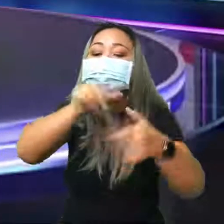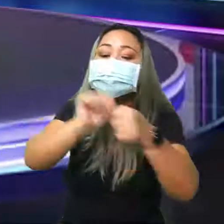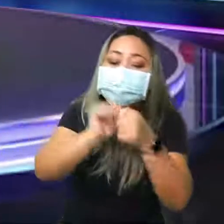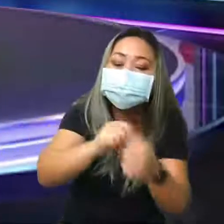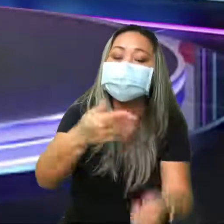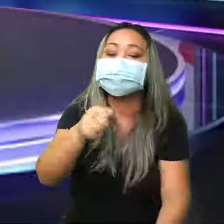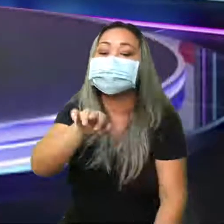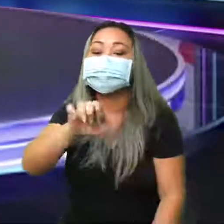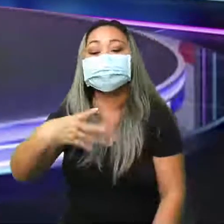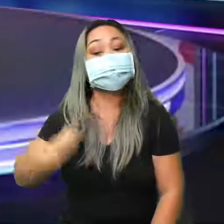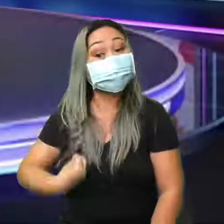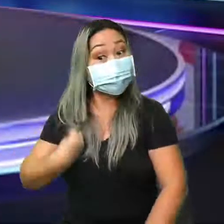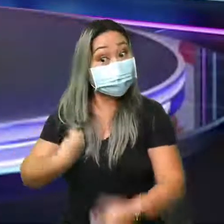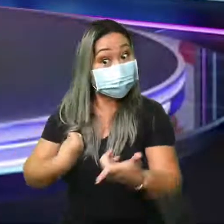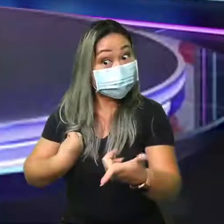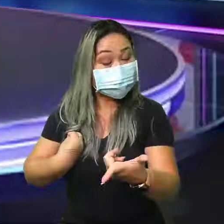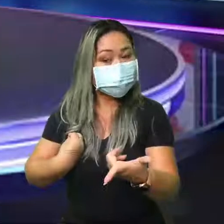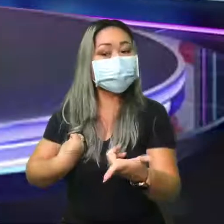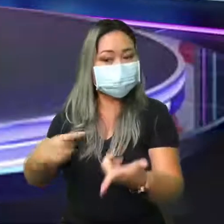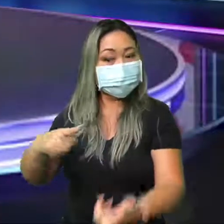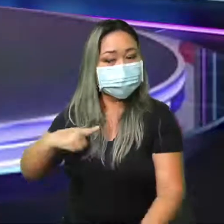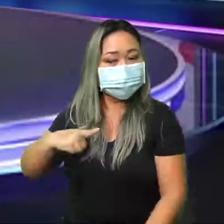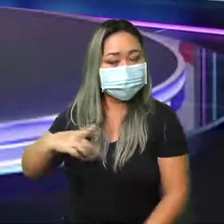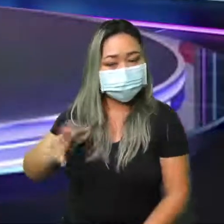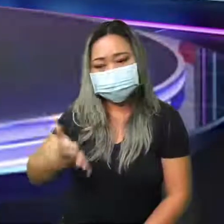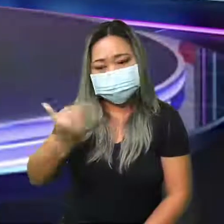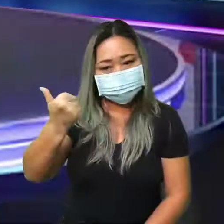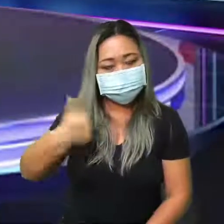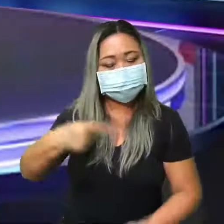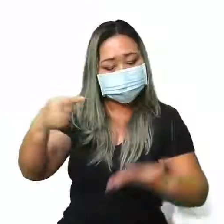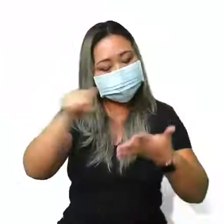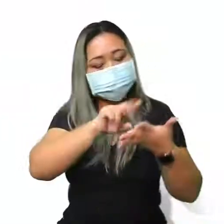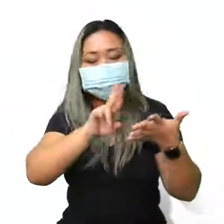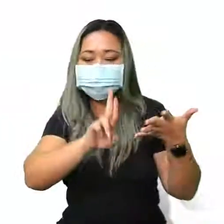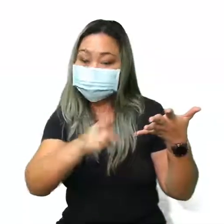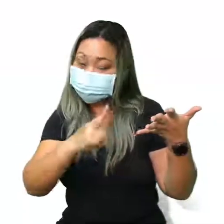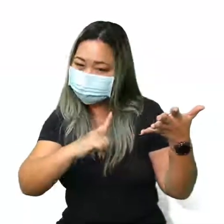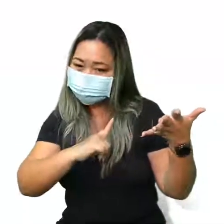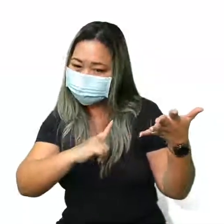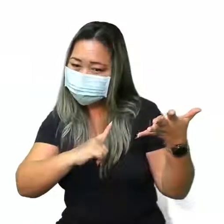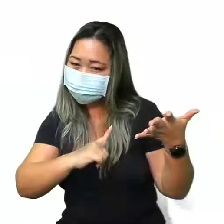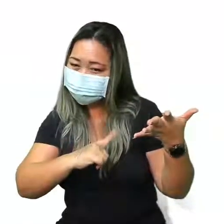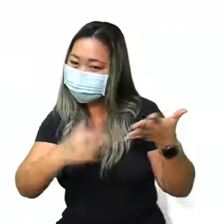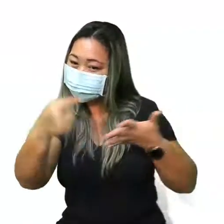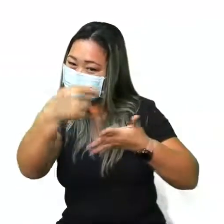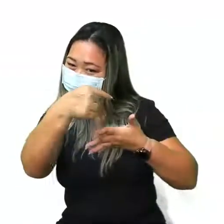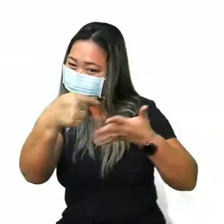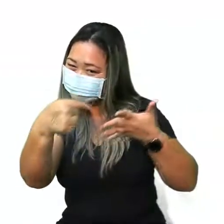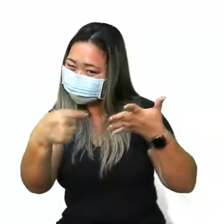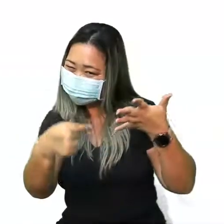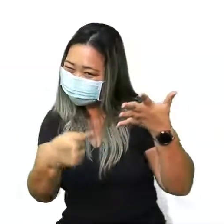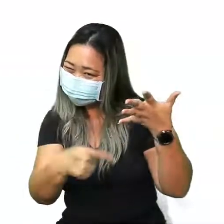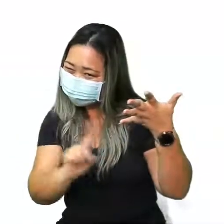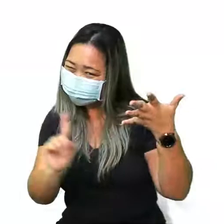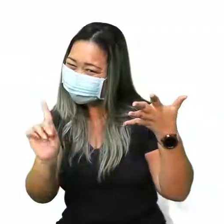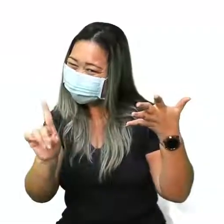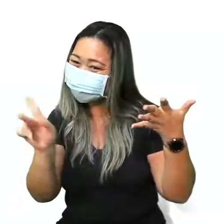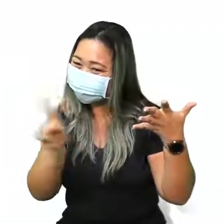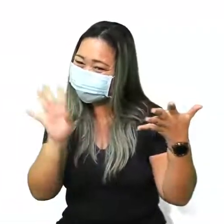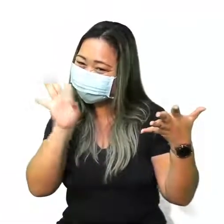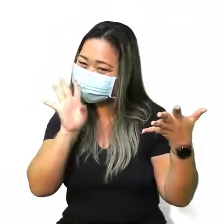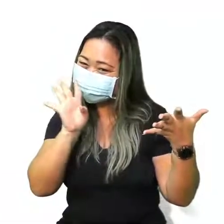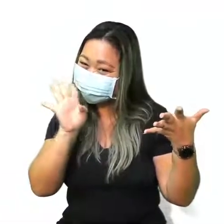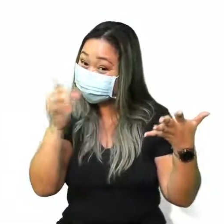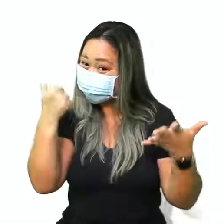nesses seres vivos, estão inseridos. Vamos lá para as alternativas? É porque a gente tem alternativas. Eita, prof, legal,